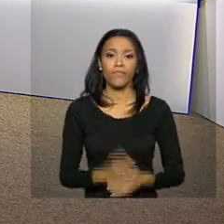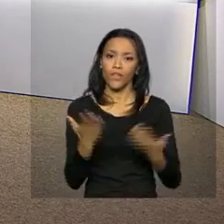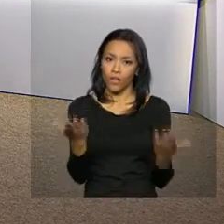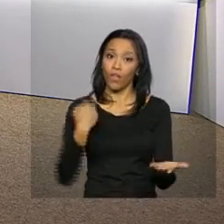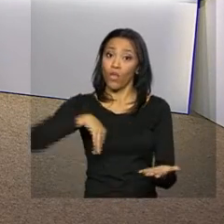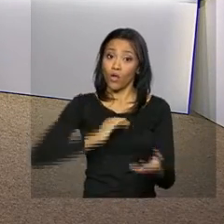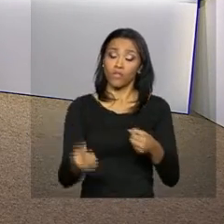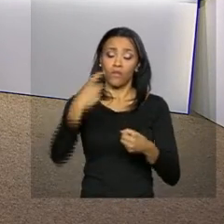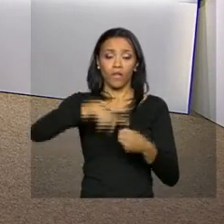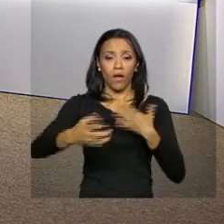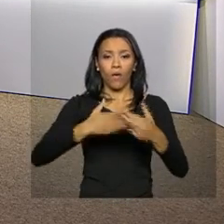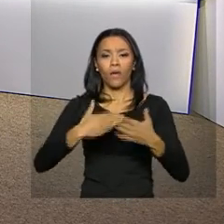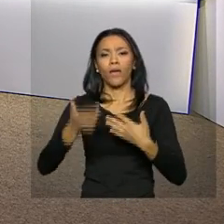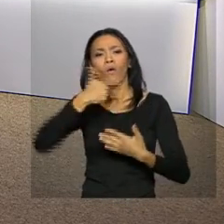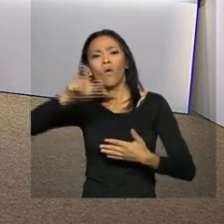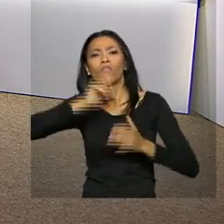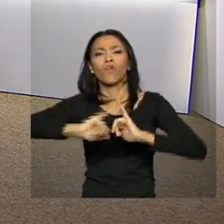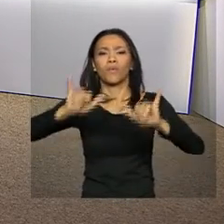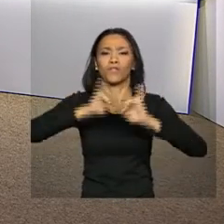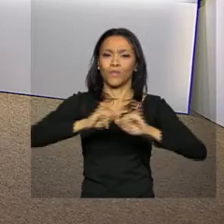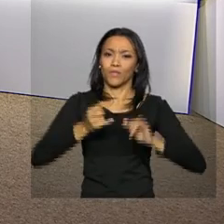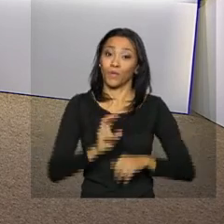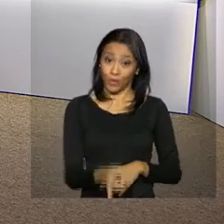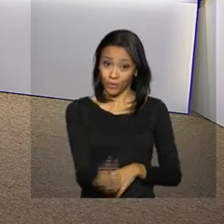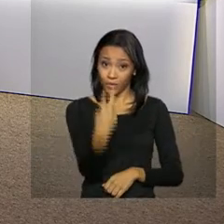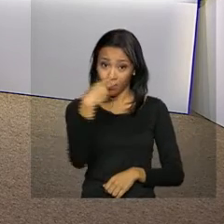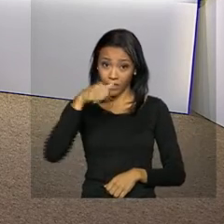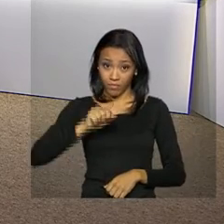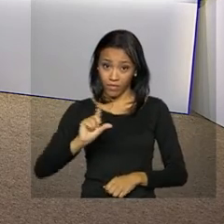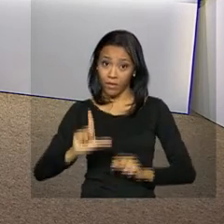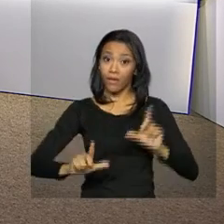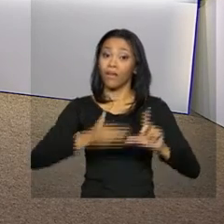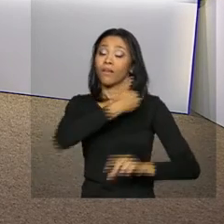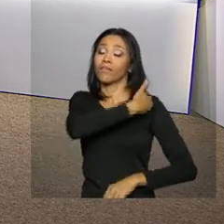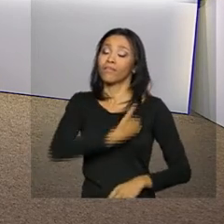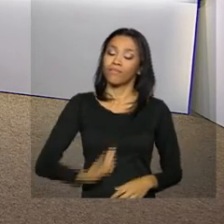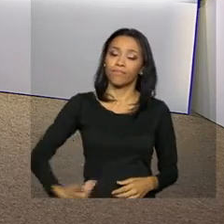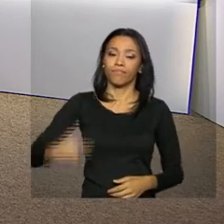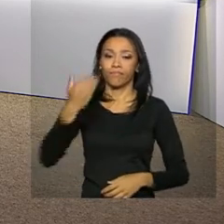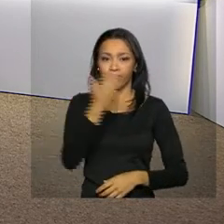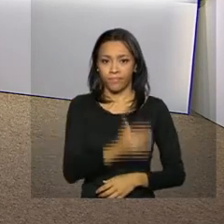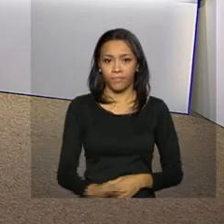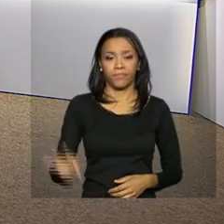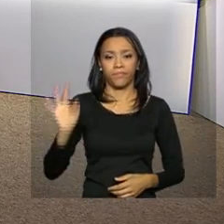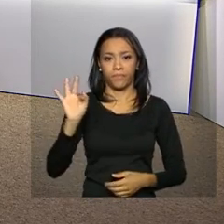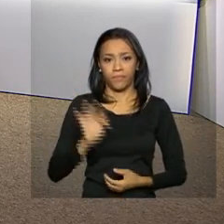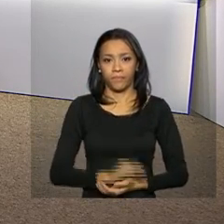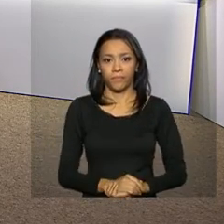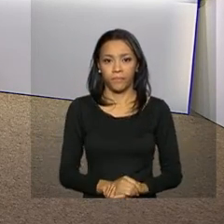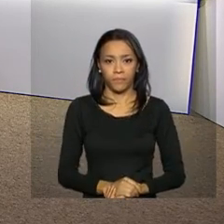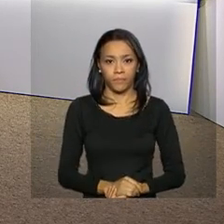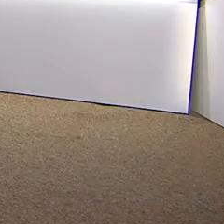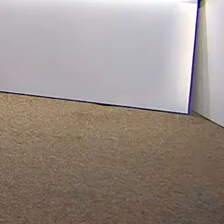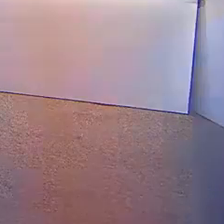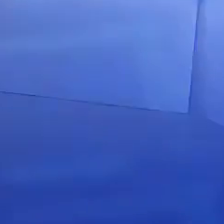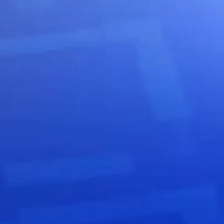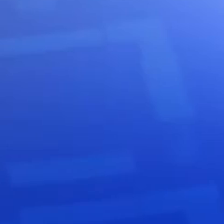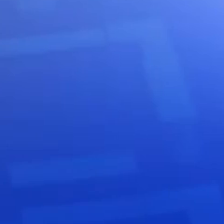nós podemos voltar a qualquer momento com outras informações continue com a gente aqui na nbr a tv do governo federal